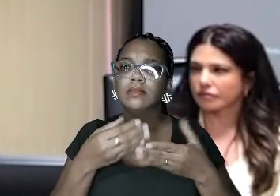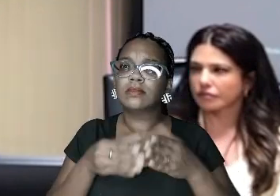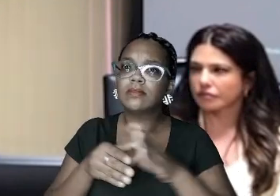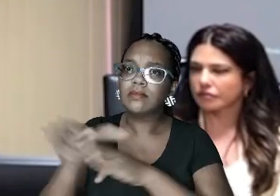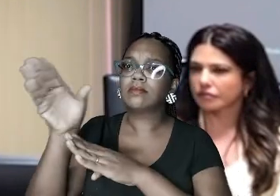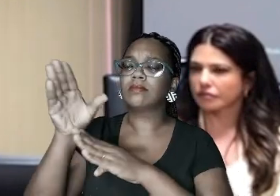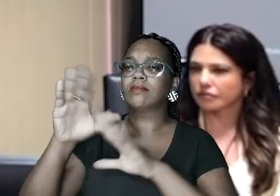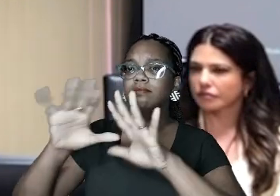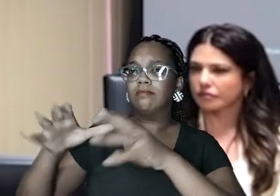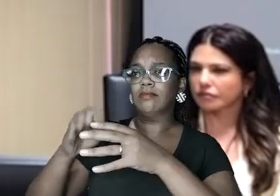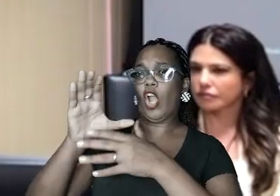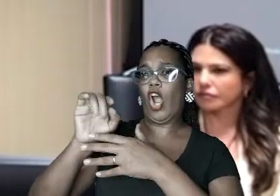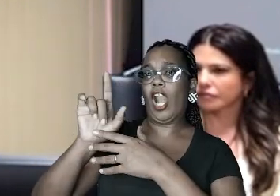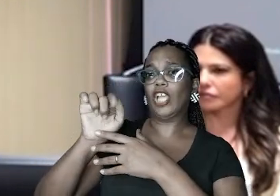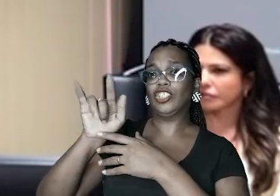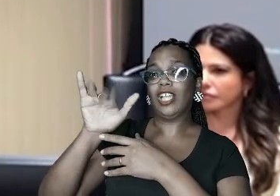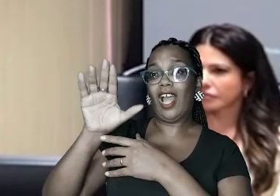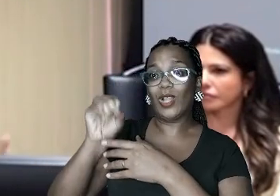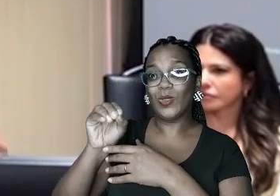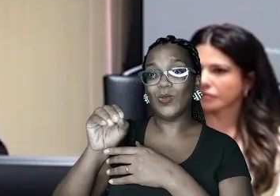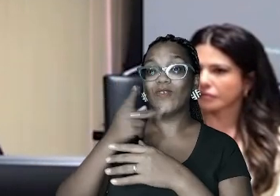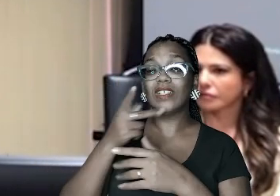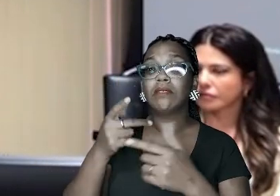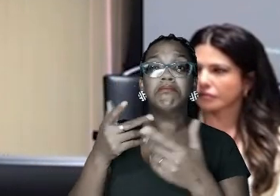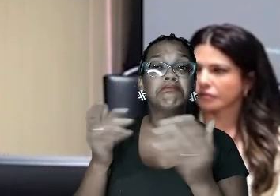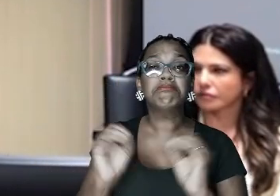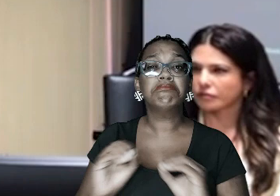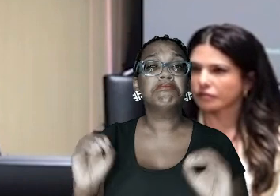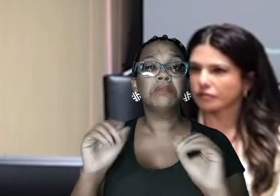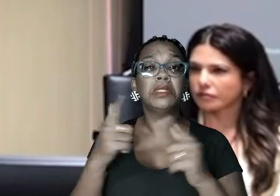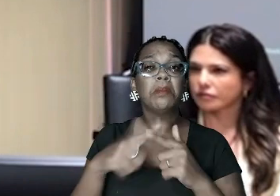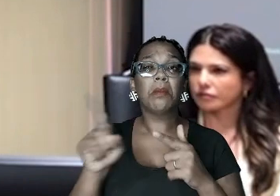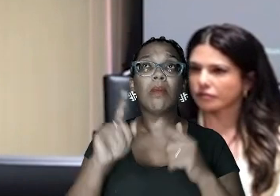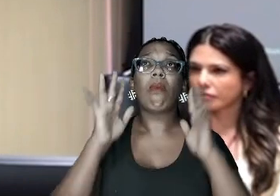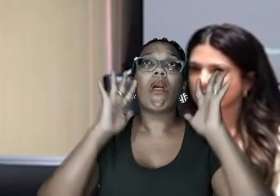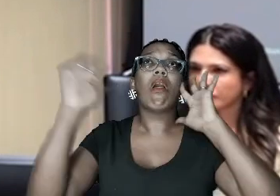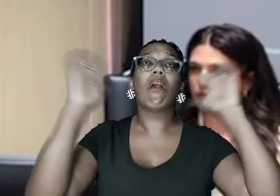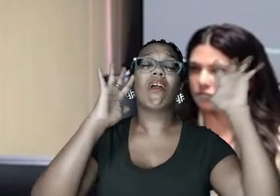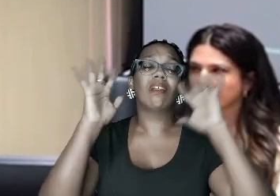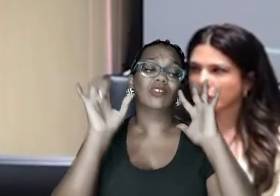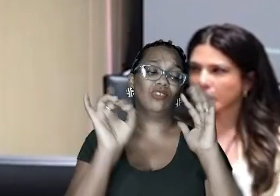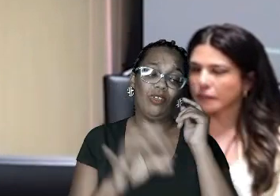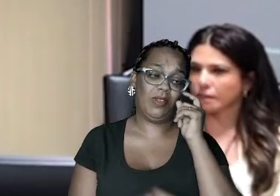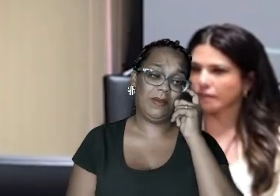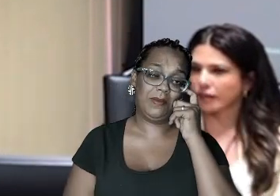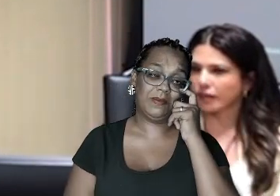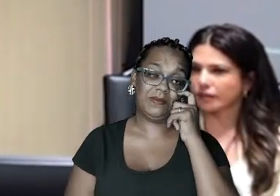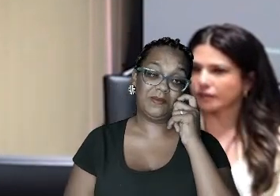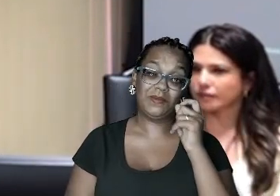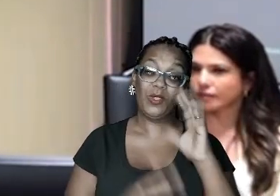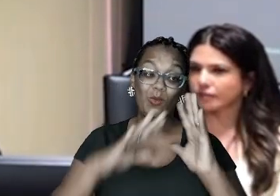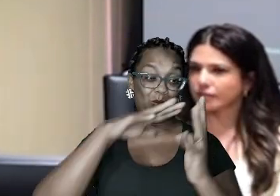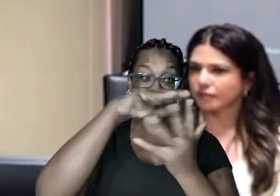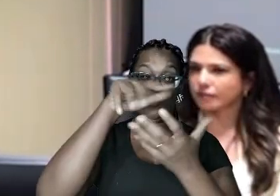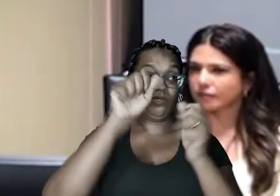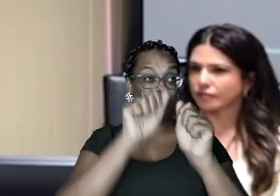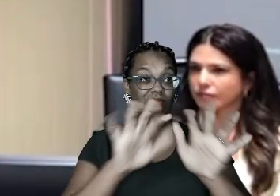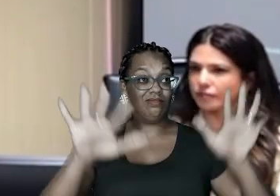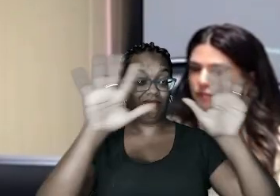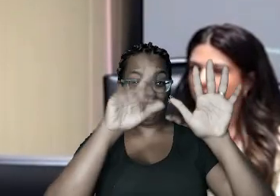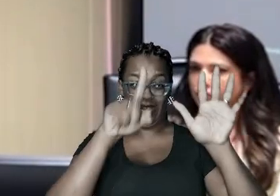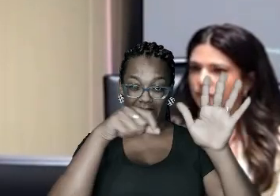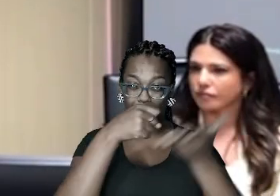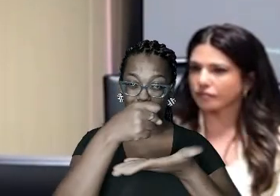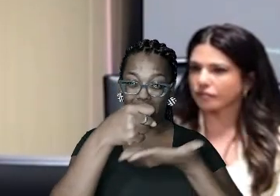um comitê por exemplo fazer essa discussão e levar para o colegiado até o final vai fazer essa deliberação na cvm nenhum gente isso é uma fantasia quer dizer novamente